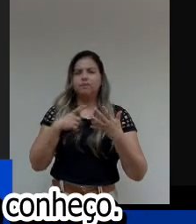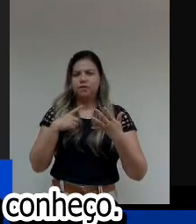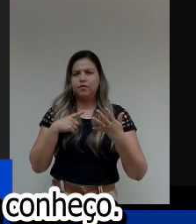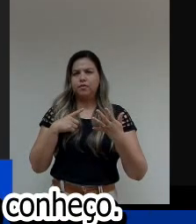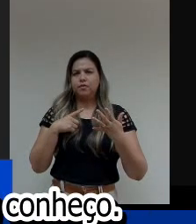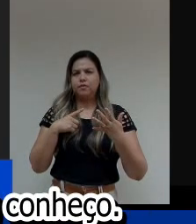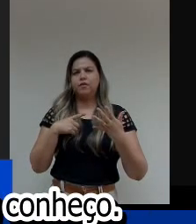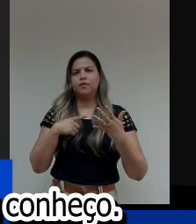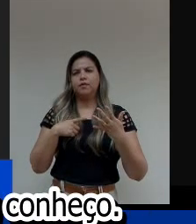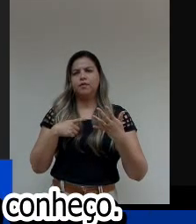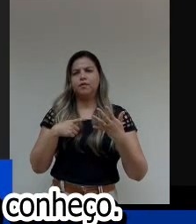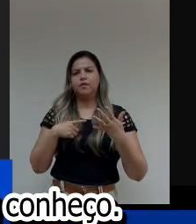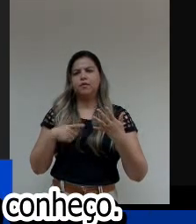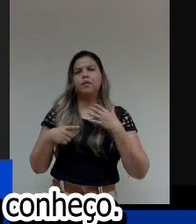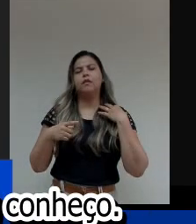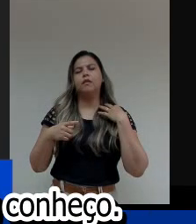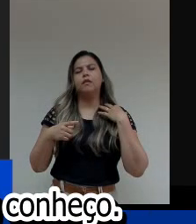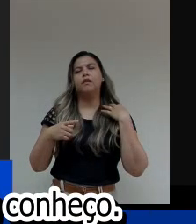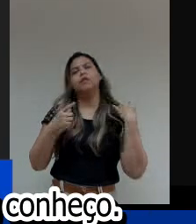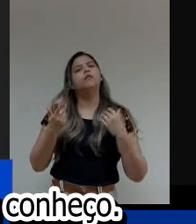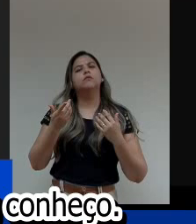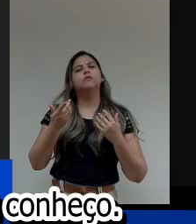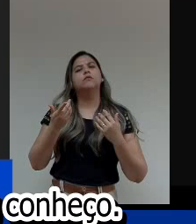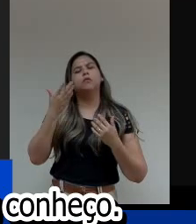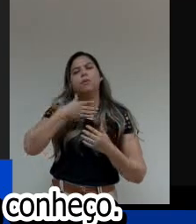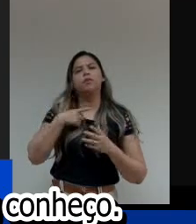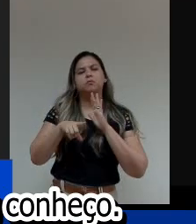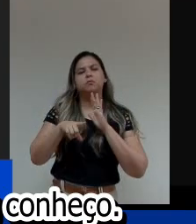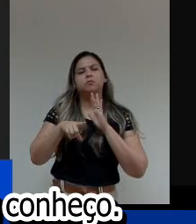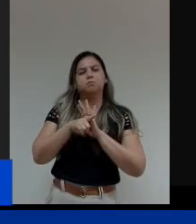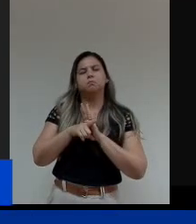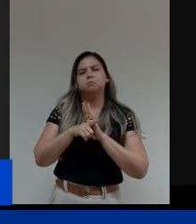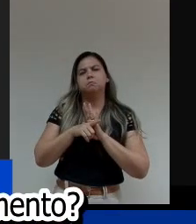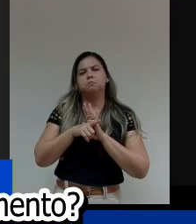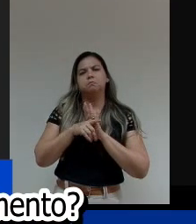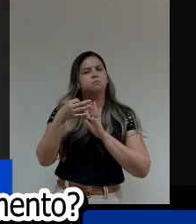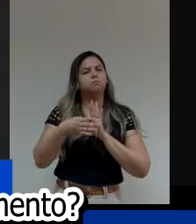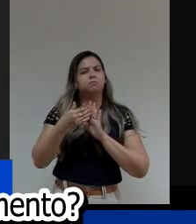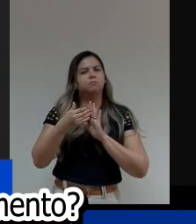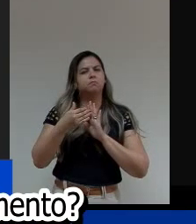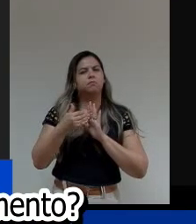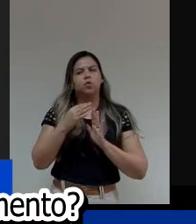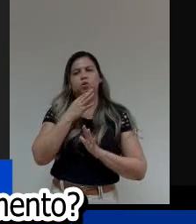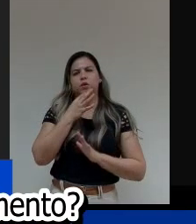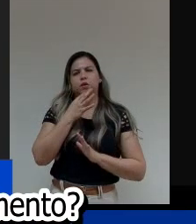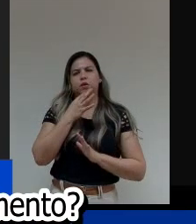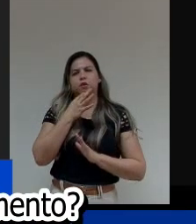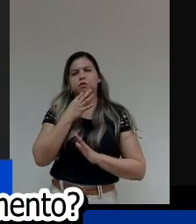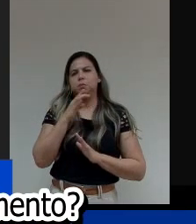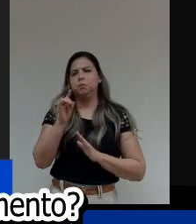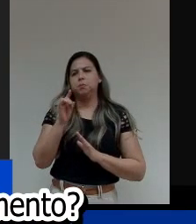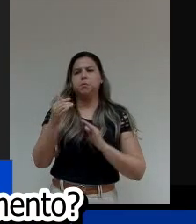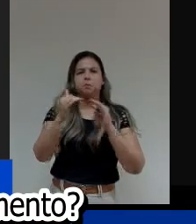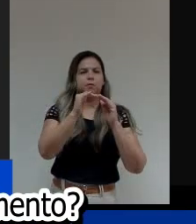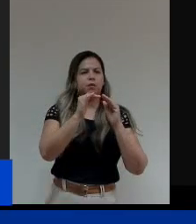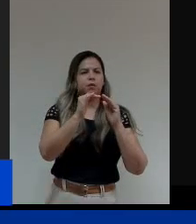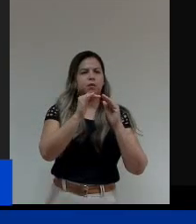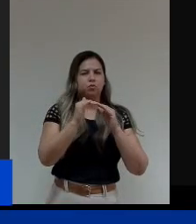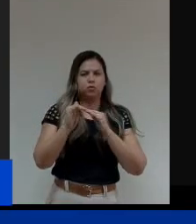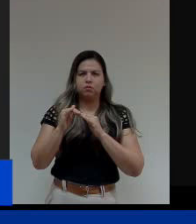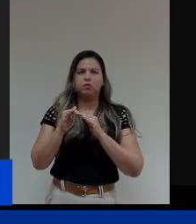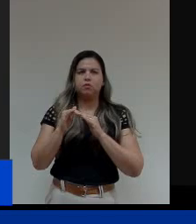os pressupostos legais exigidos, dele eu conheço. Eu pergunto se há alguma objeção ao